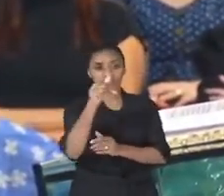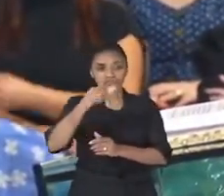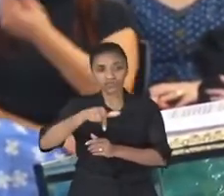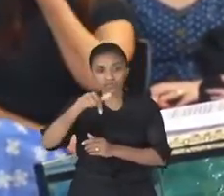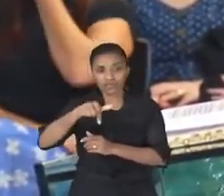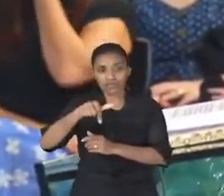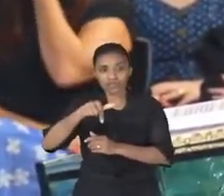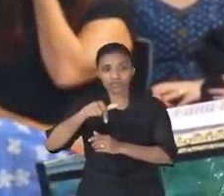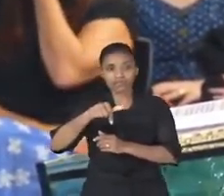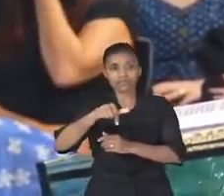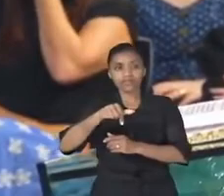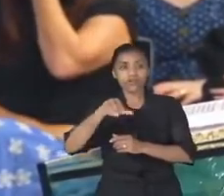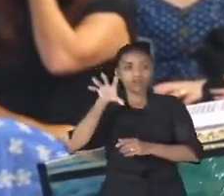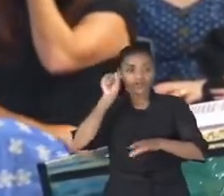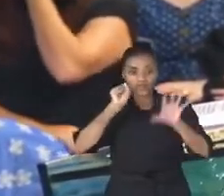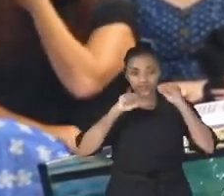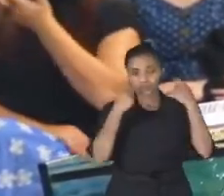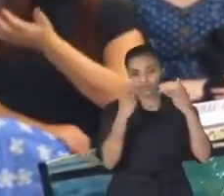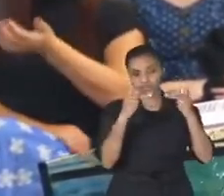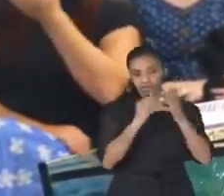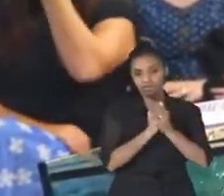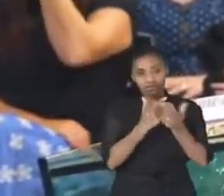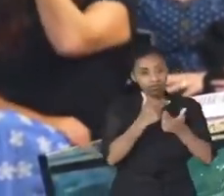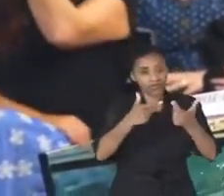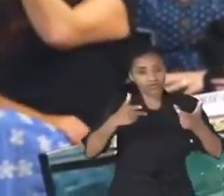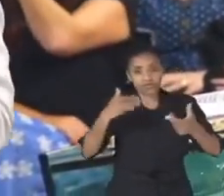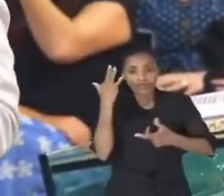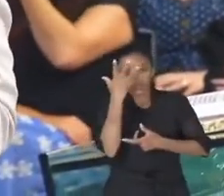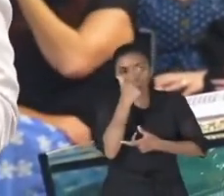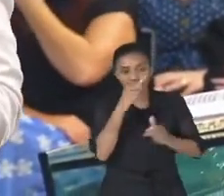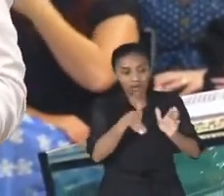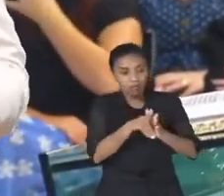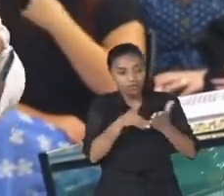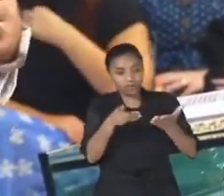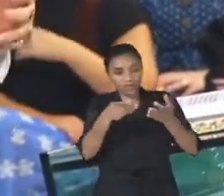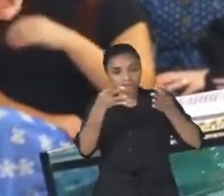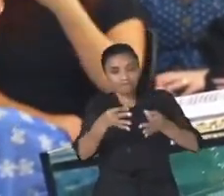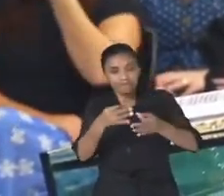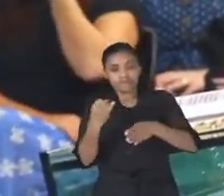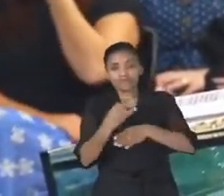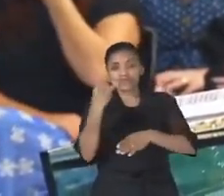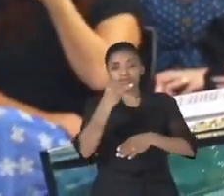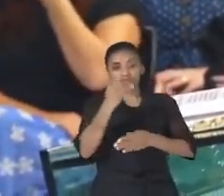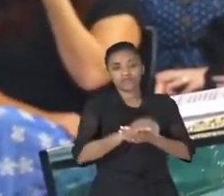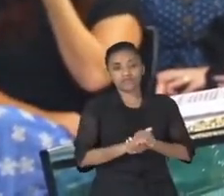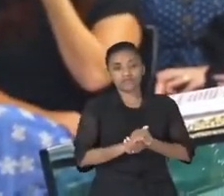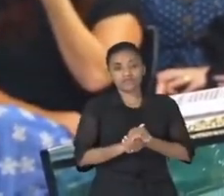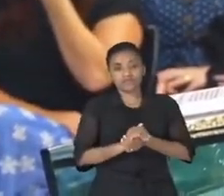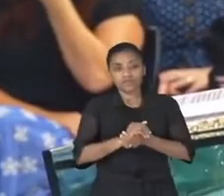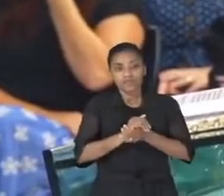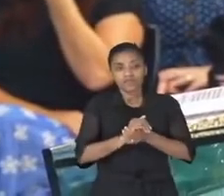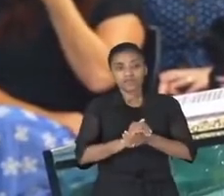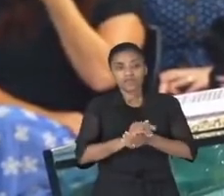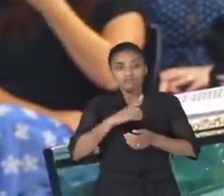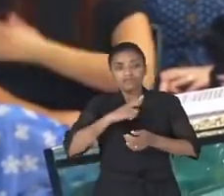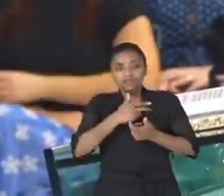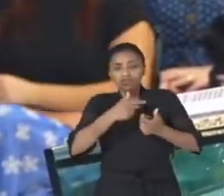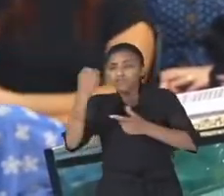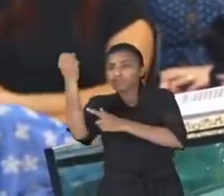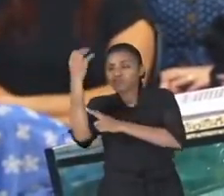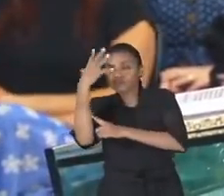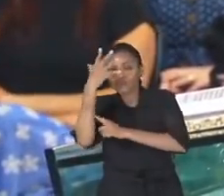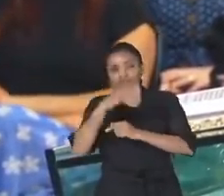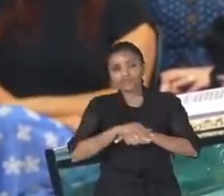pregar? Pois bem, olha que coisa bela é o livro sagrado, Renan. A Bíblia Sagrada tem essas nuances de revelação. Pois